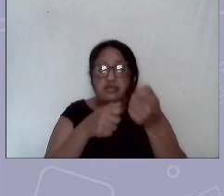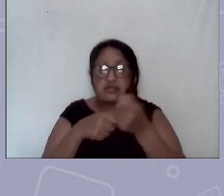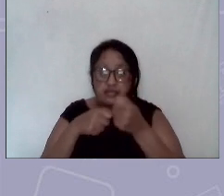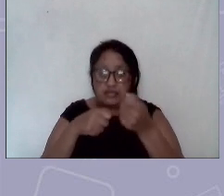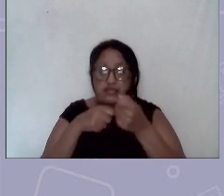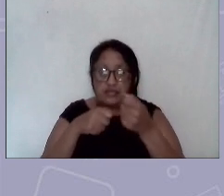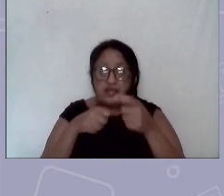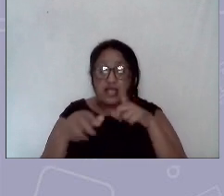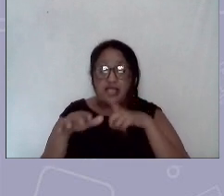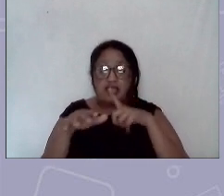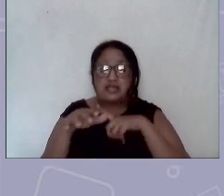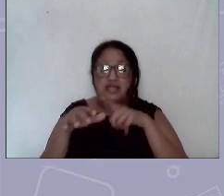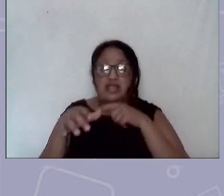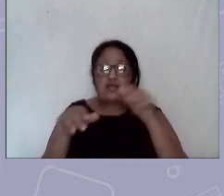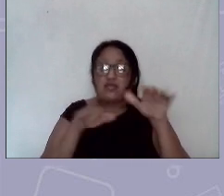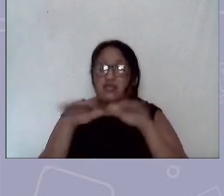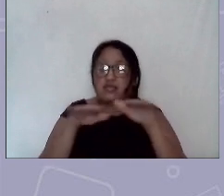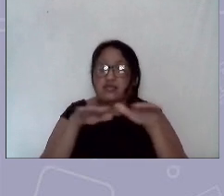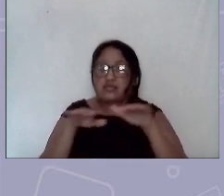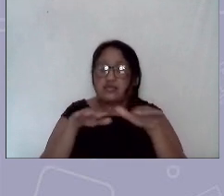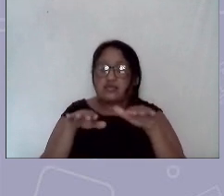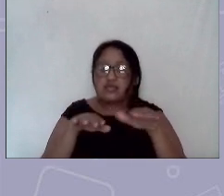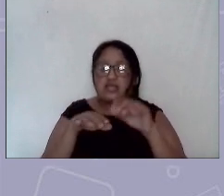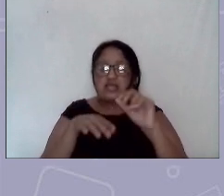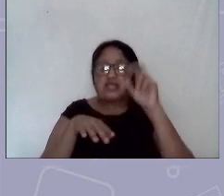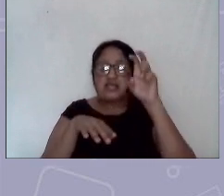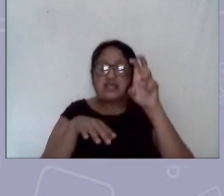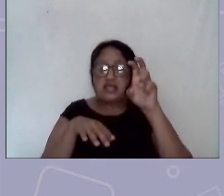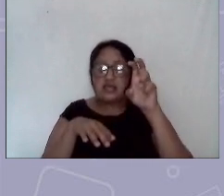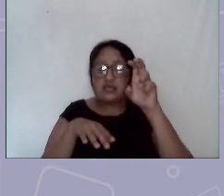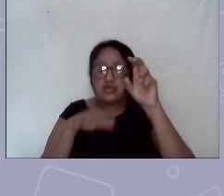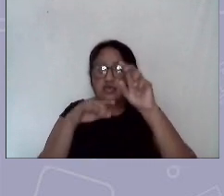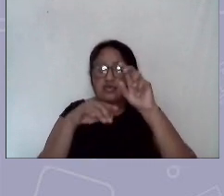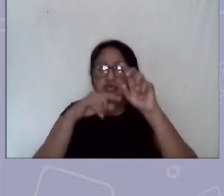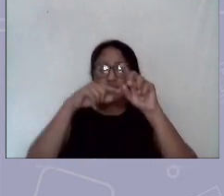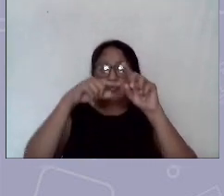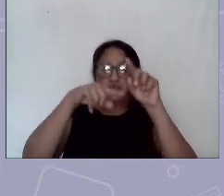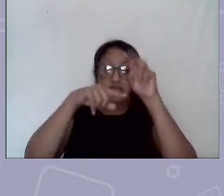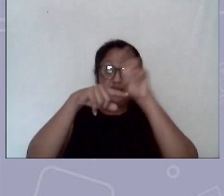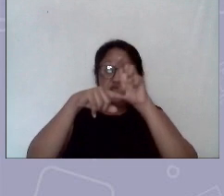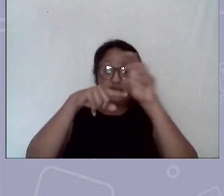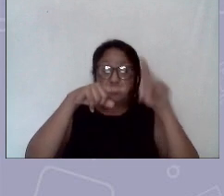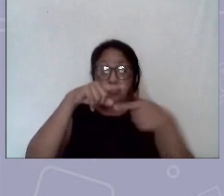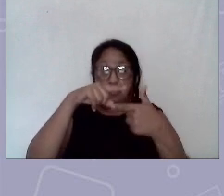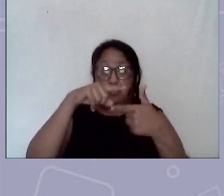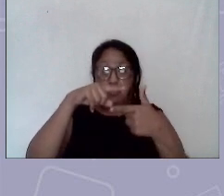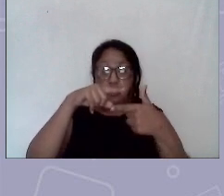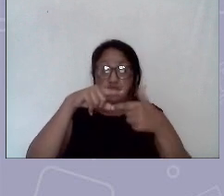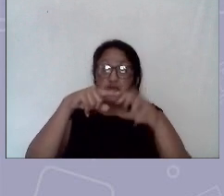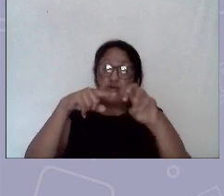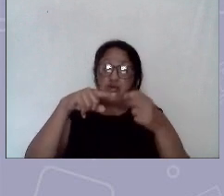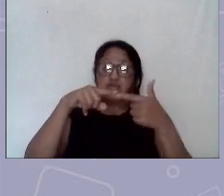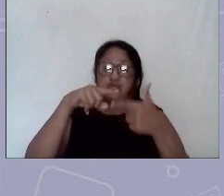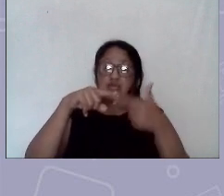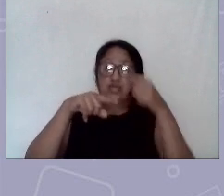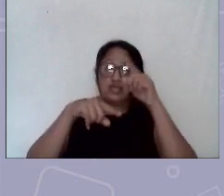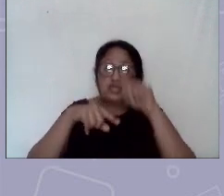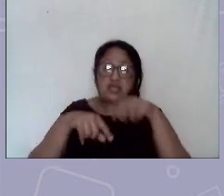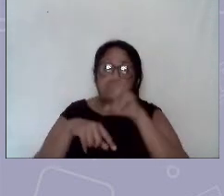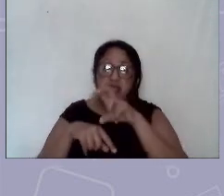aceleração de 5 sobre 2 ou 2,5 né? então ele está executando aquele movimento